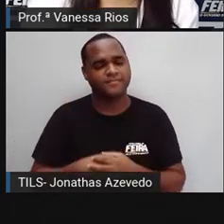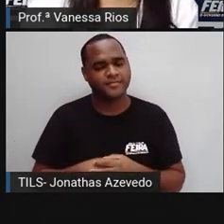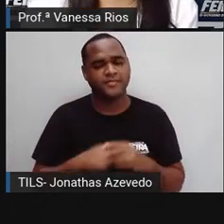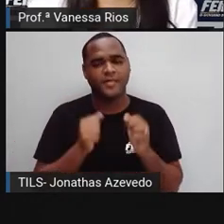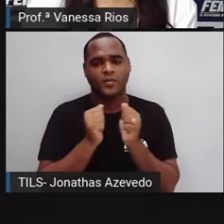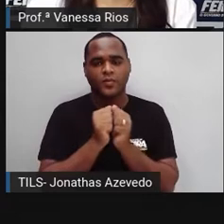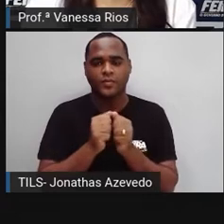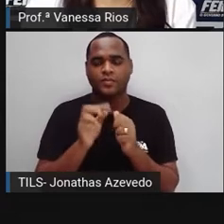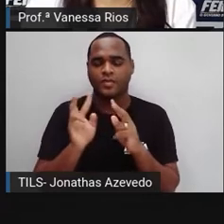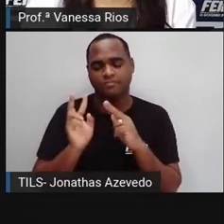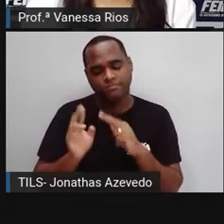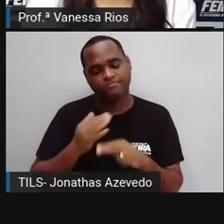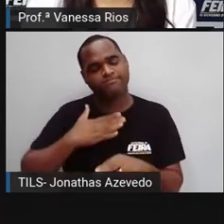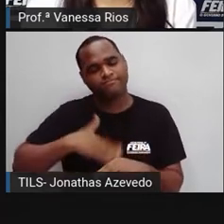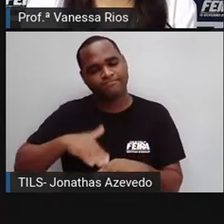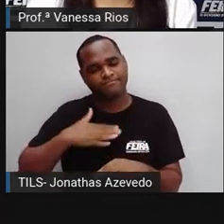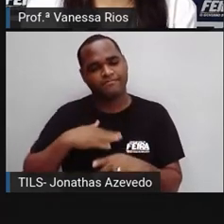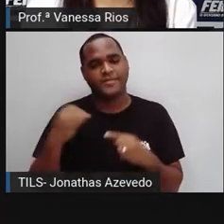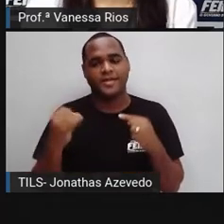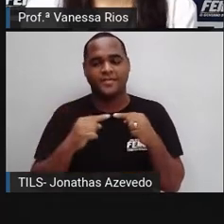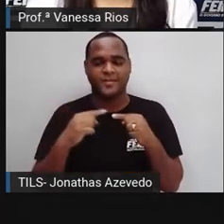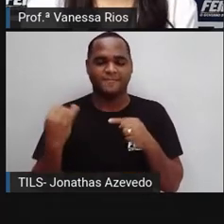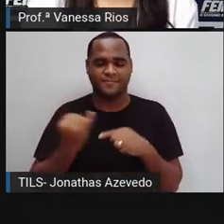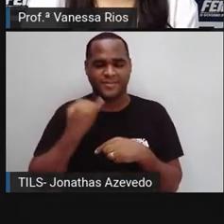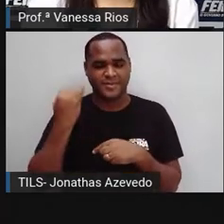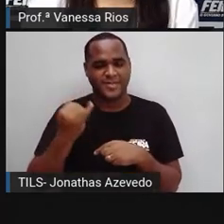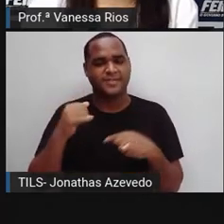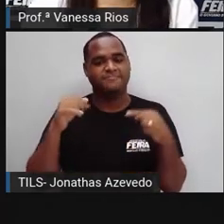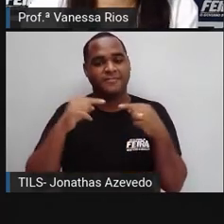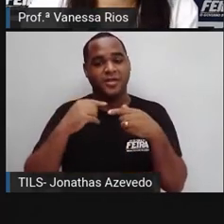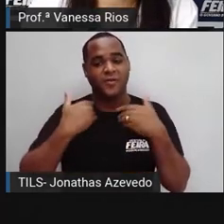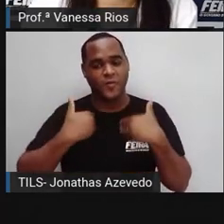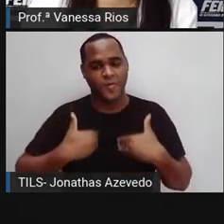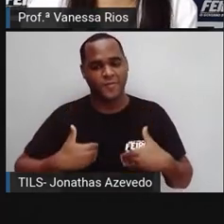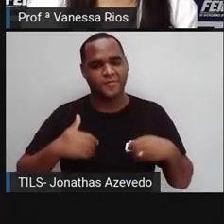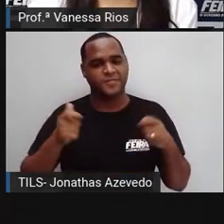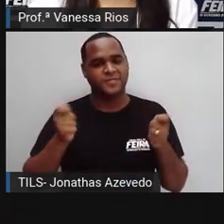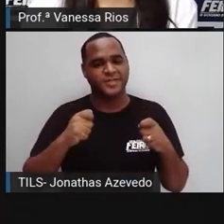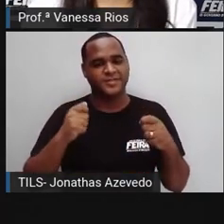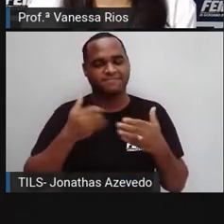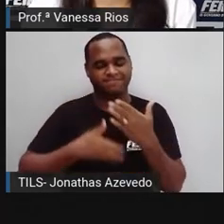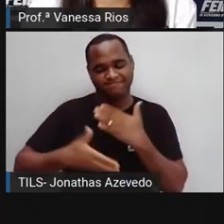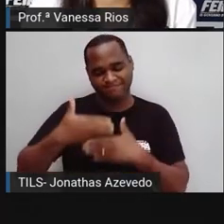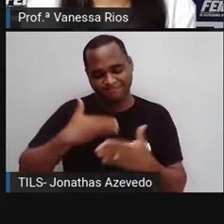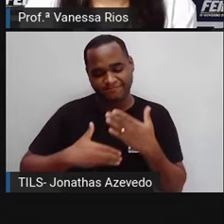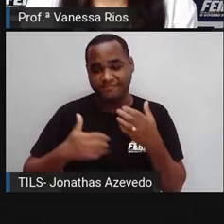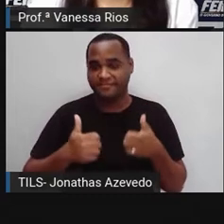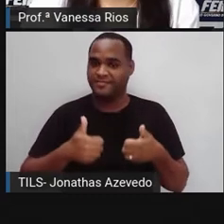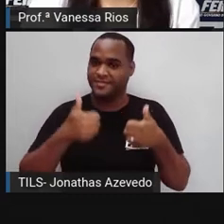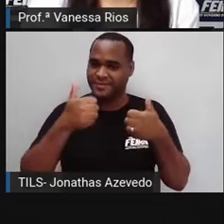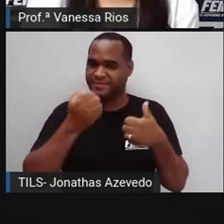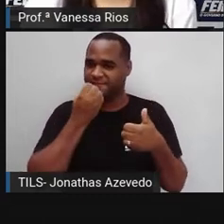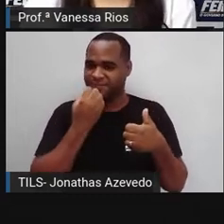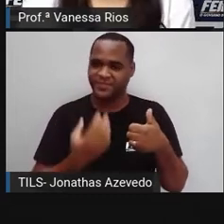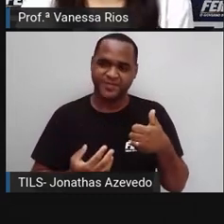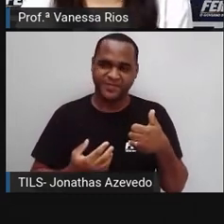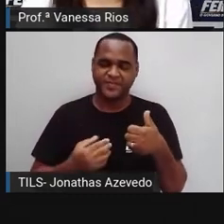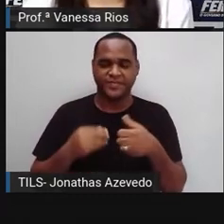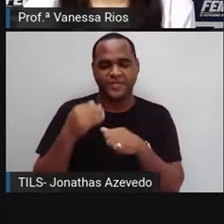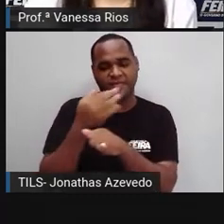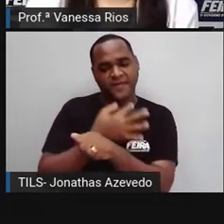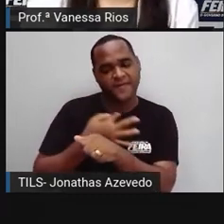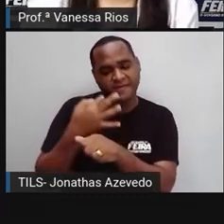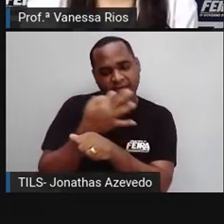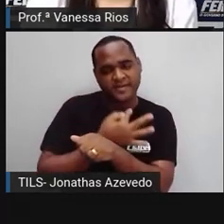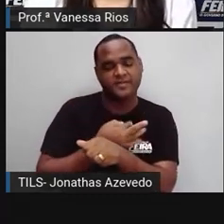com o descanso físico tão necessário para que o nosso corpo funcione e funcione bem. Então, tirar férias,